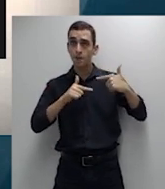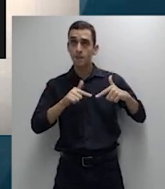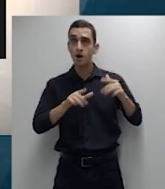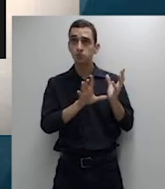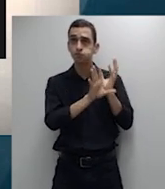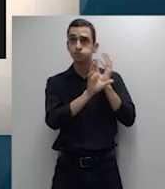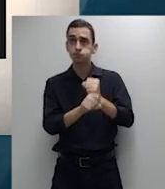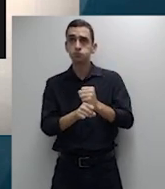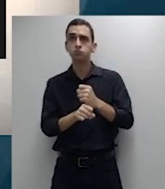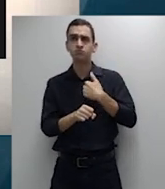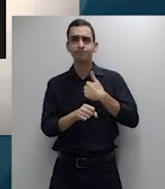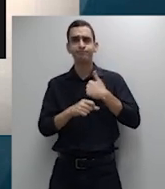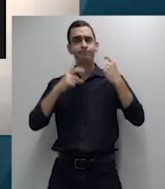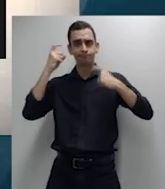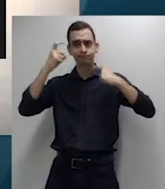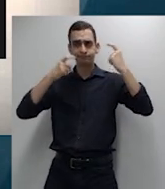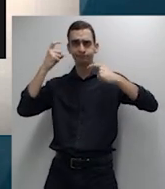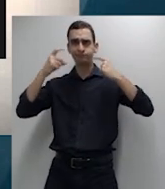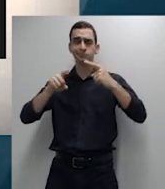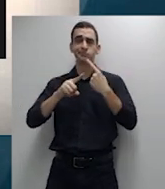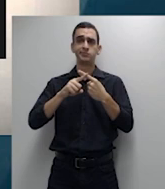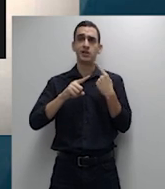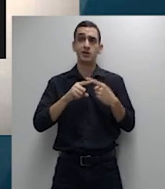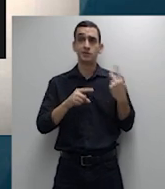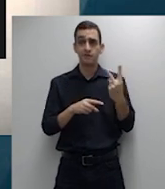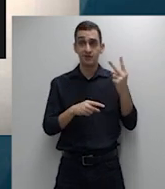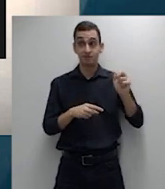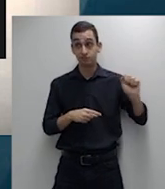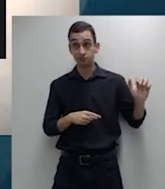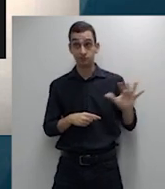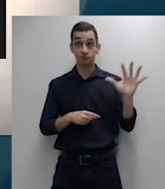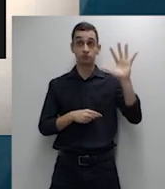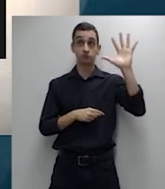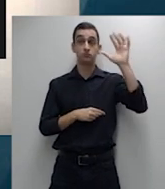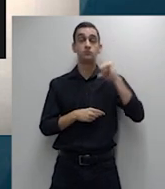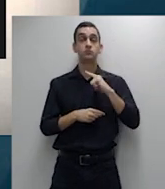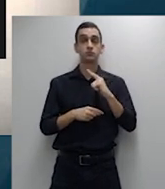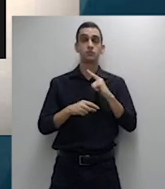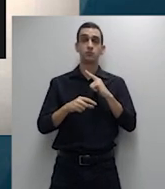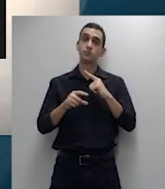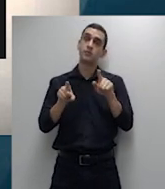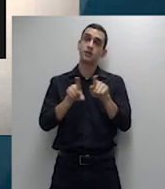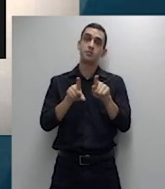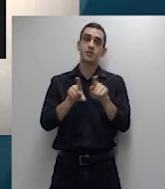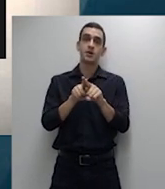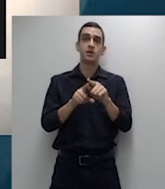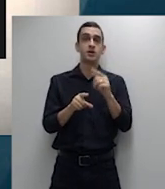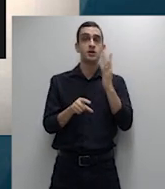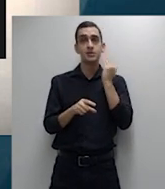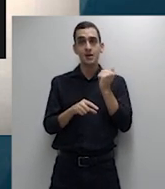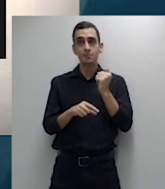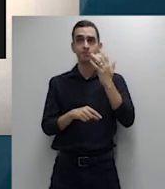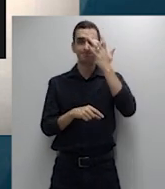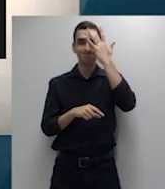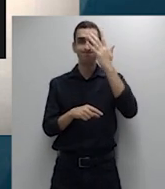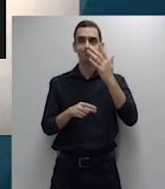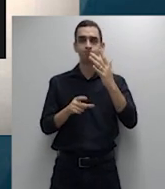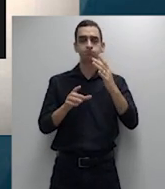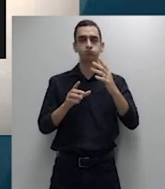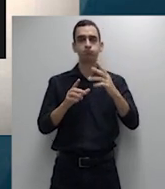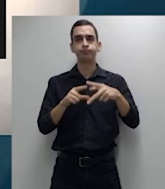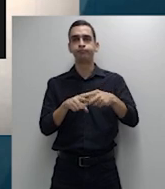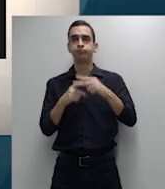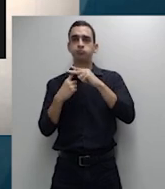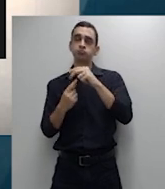preocupado já estão aqui realmente mais fácil esse condicionada é e eu